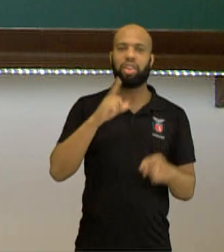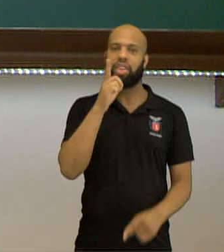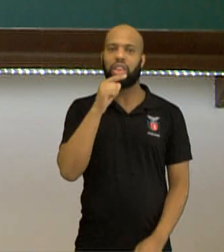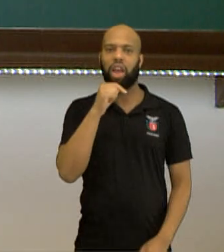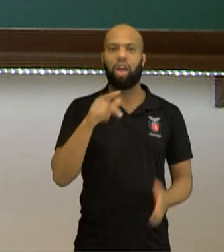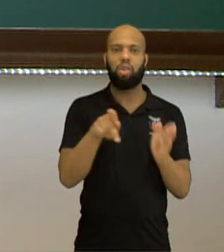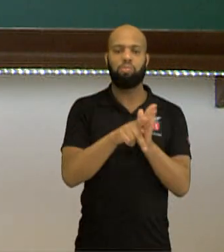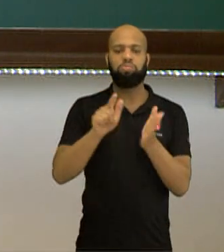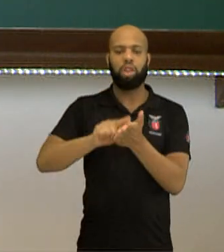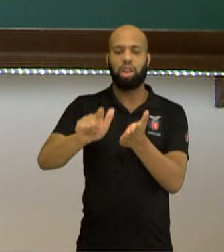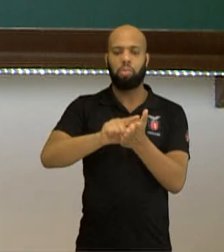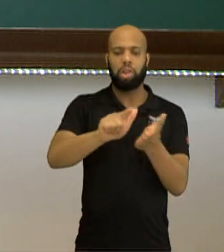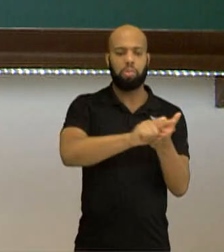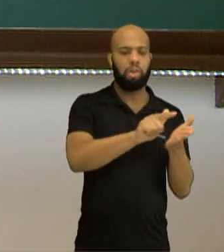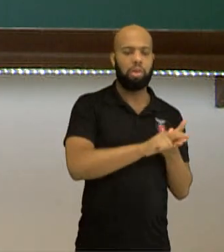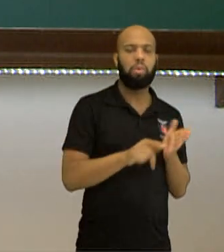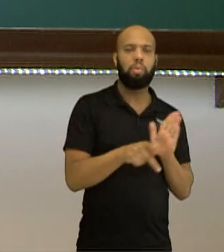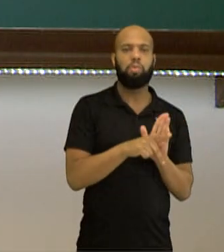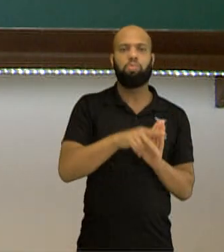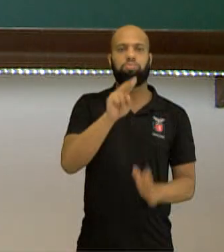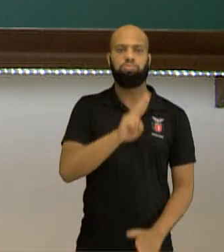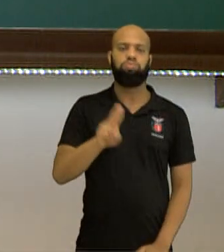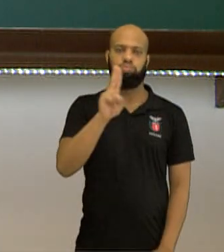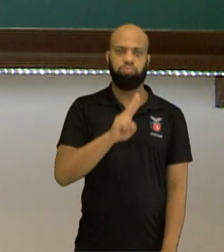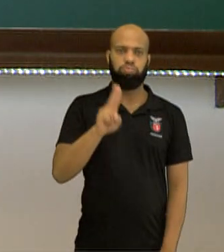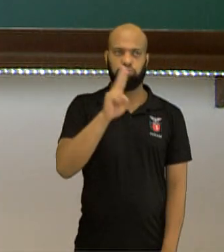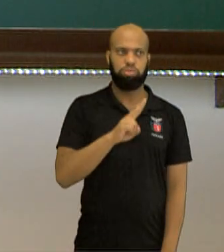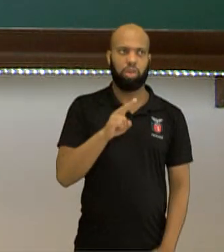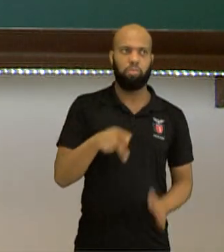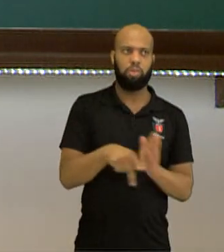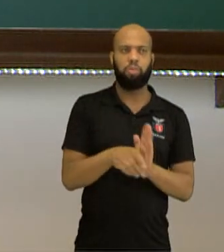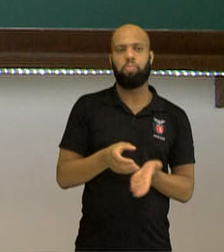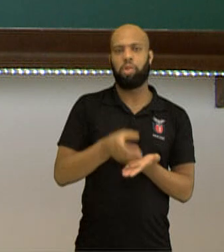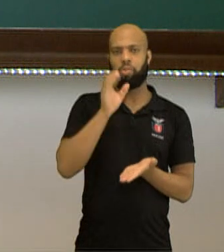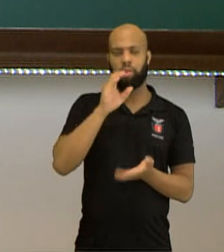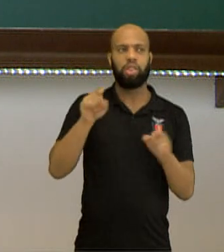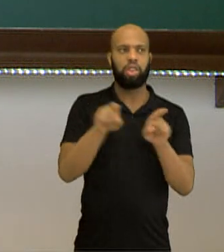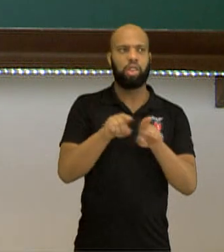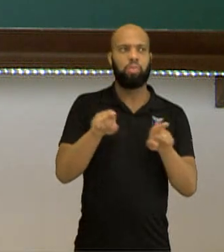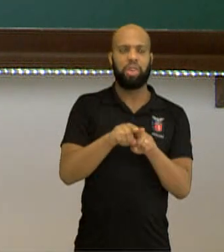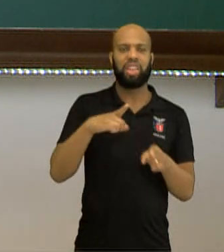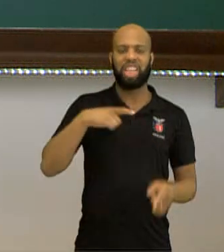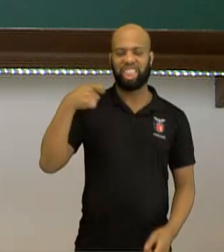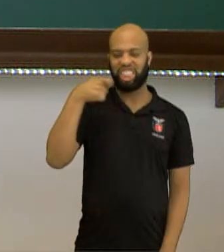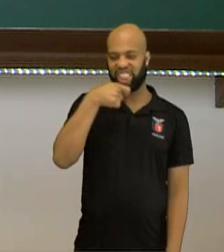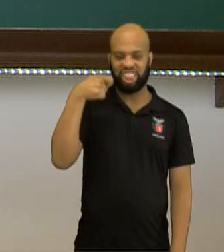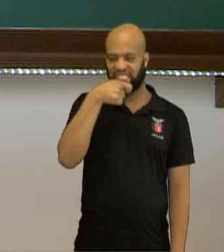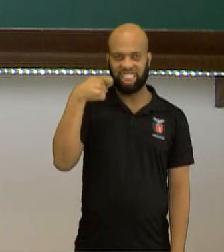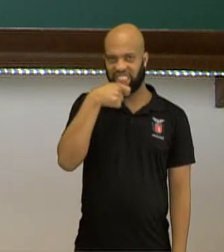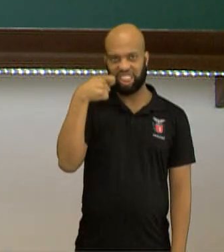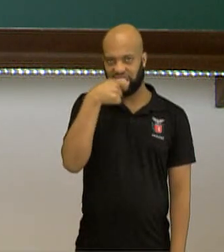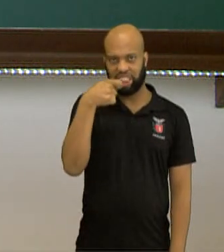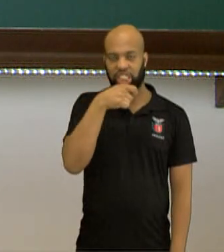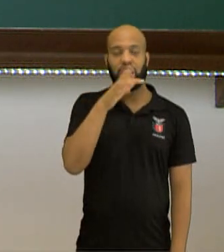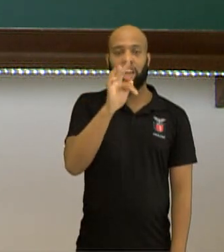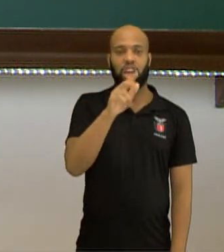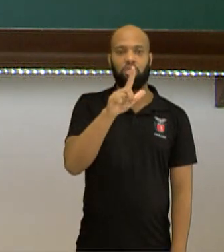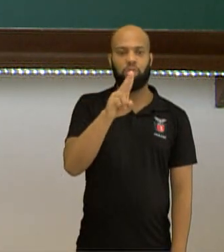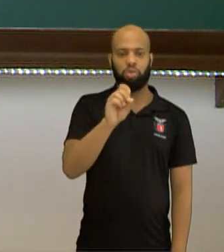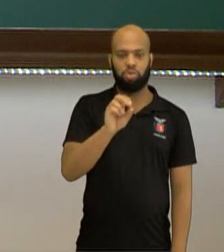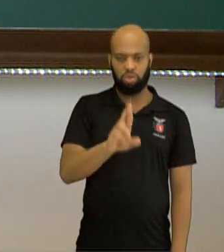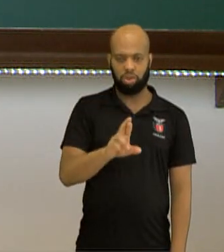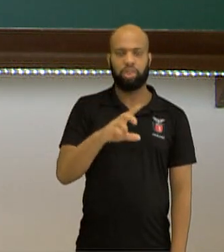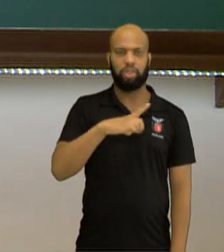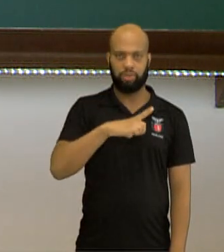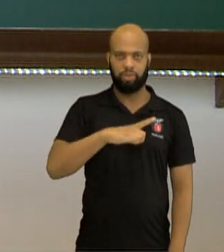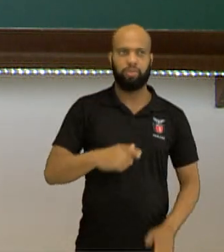tratada para nosso consumo, na água potável, e também nos cremes dentais, ajudando ali a defesa